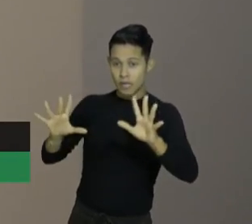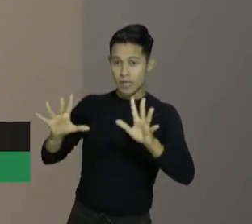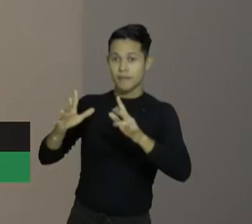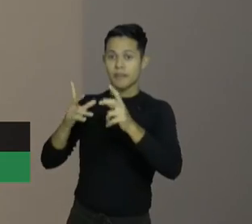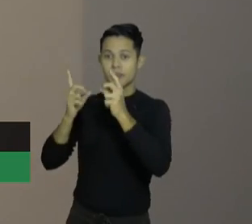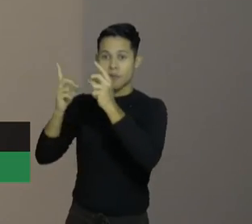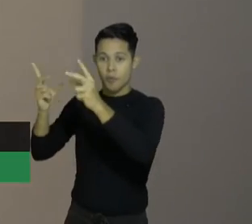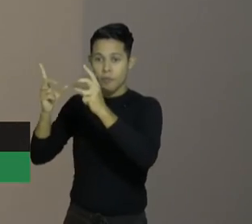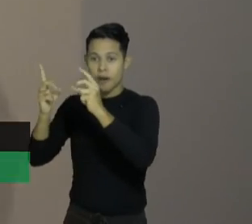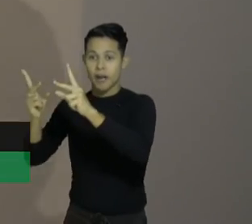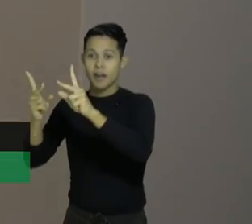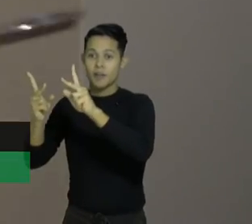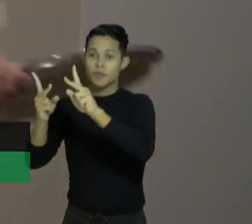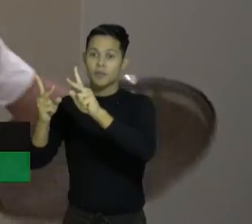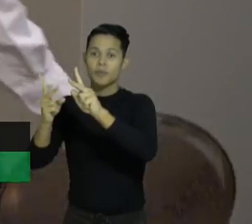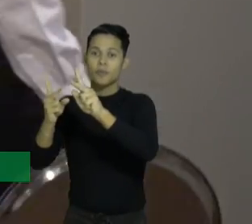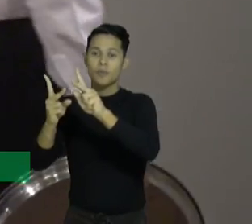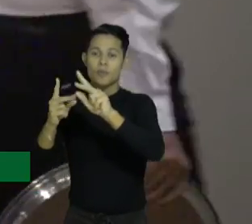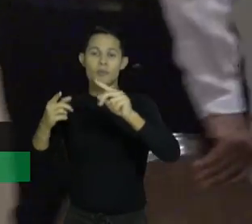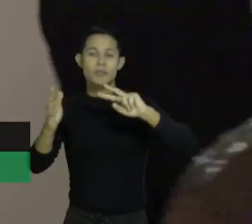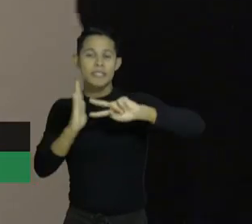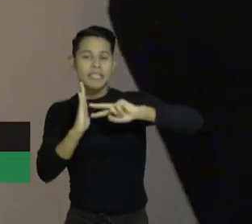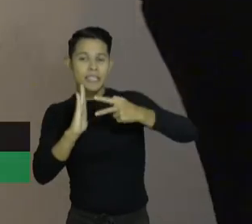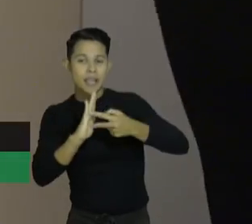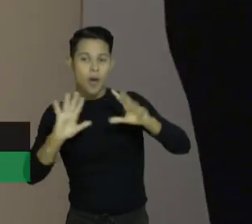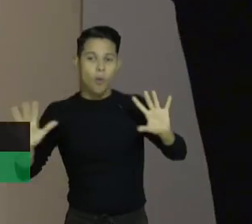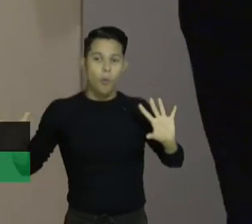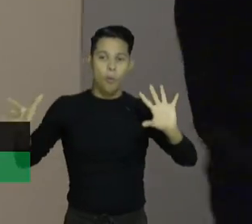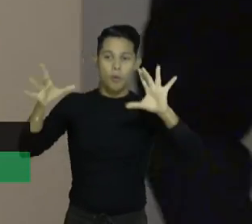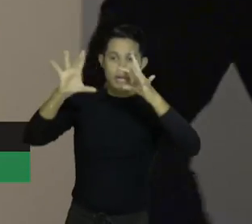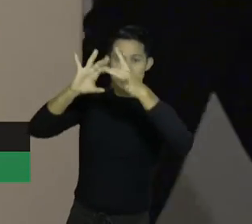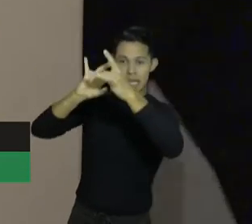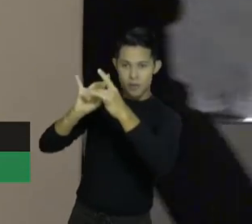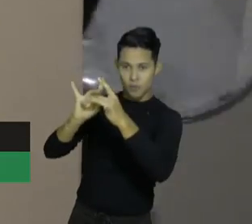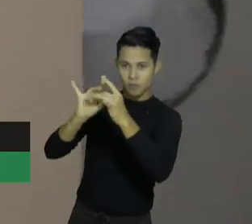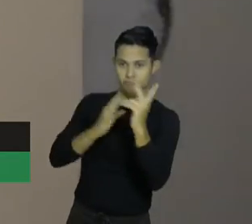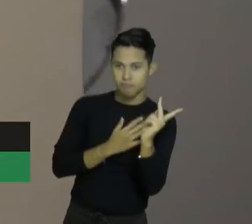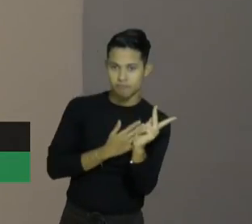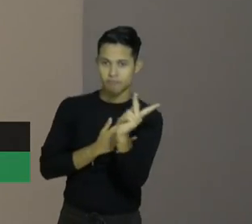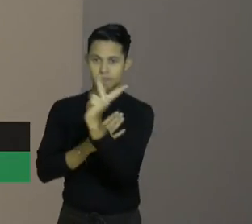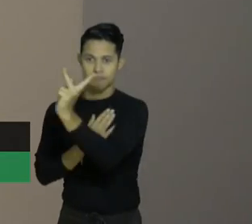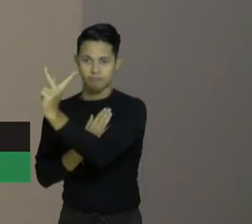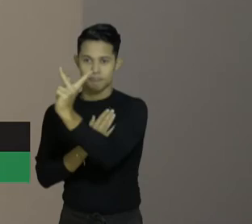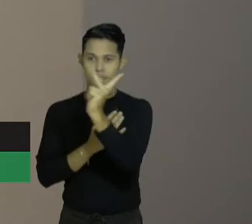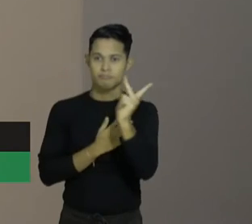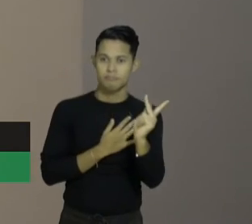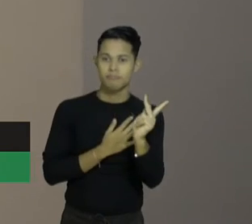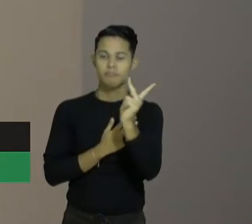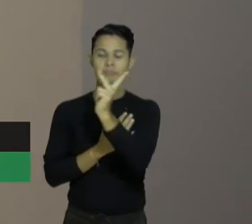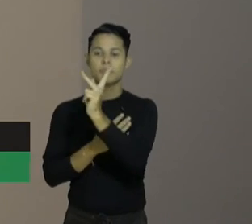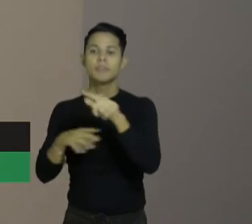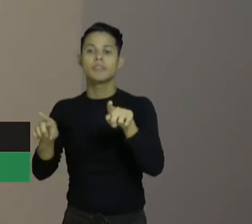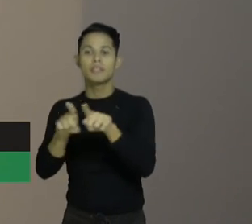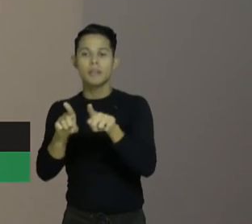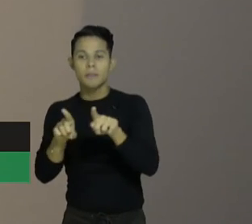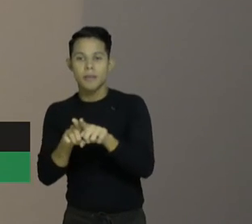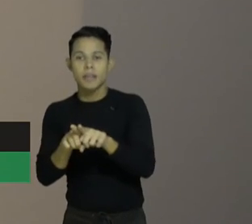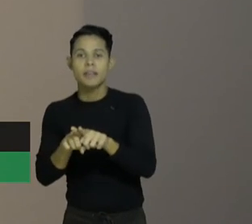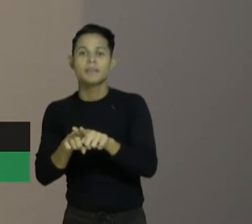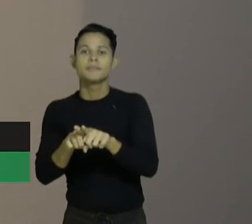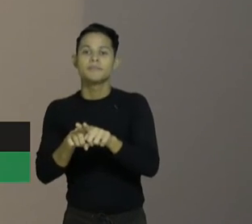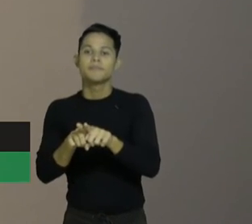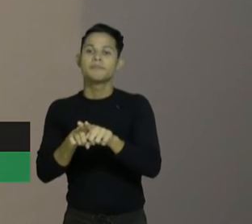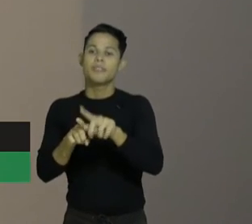mundos desses dois mundos distintos e como tal oferece uma série de benefícios perdão e